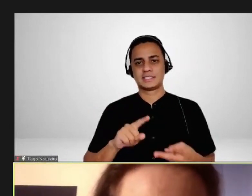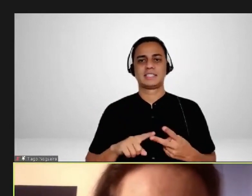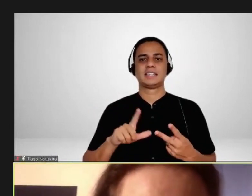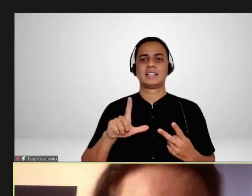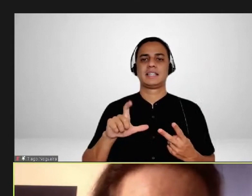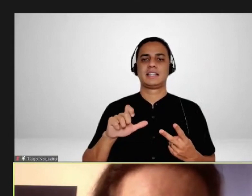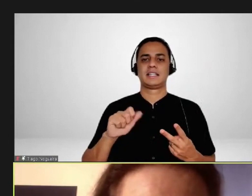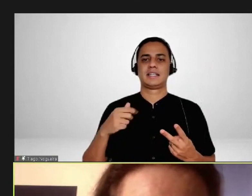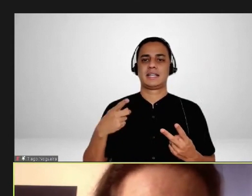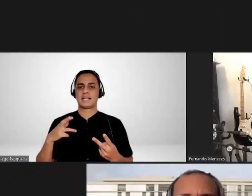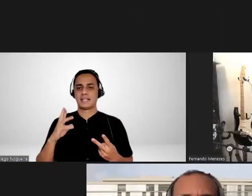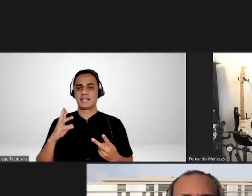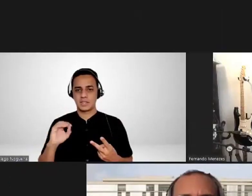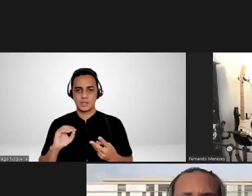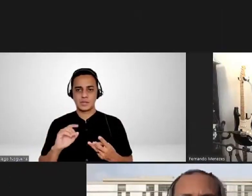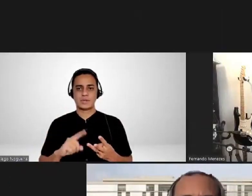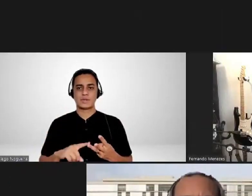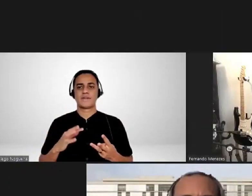o Fernando.